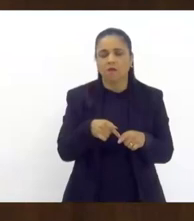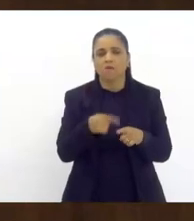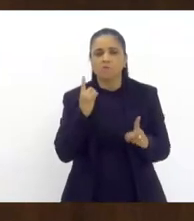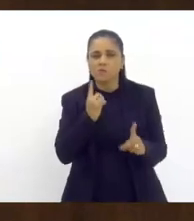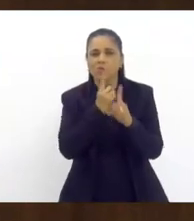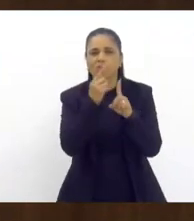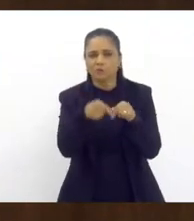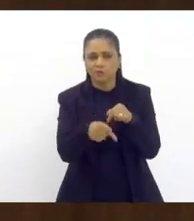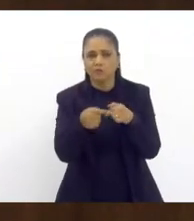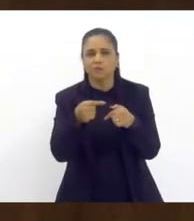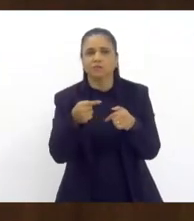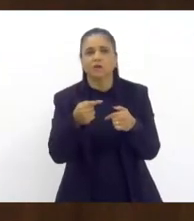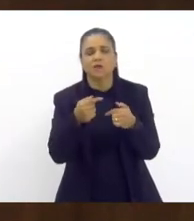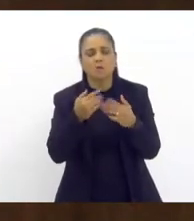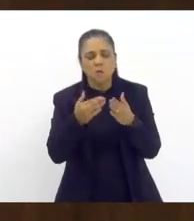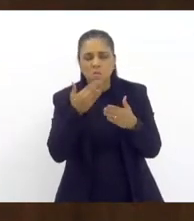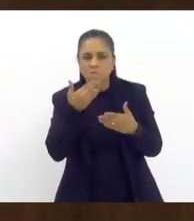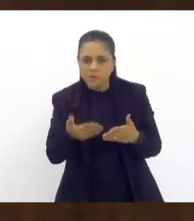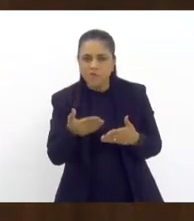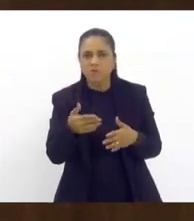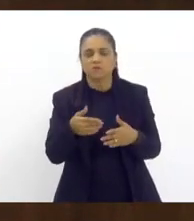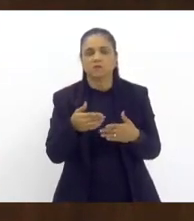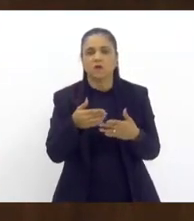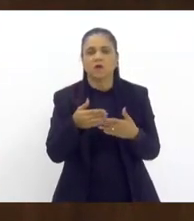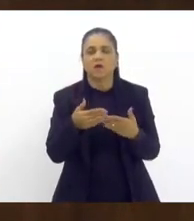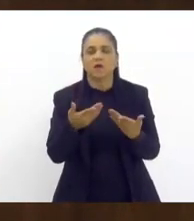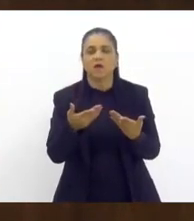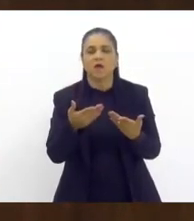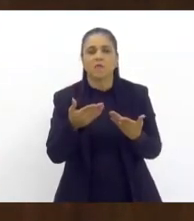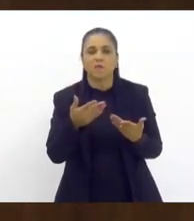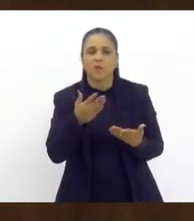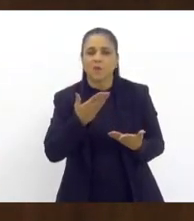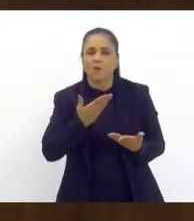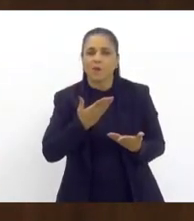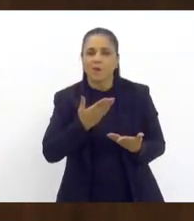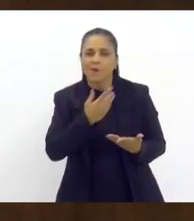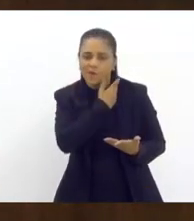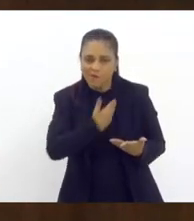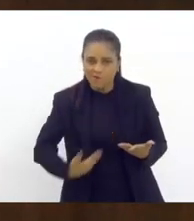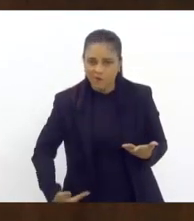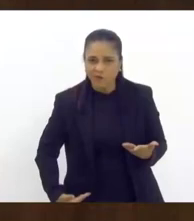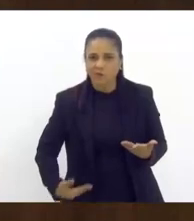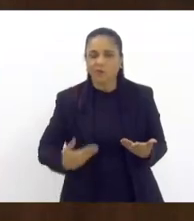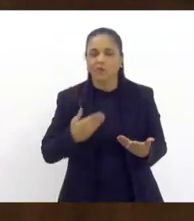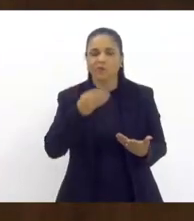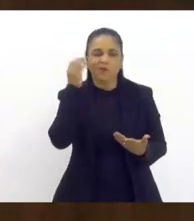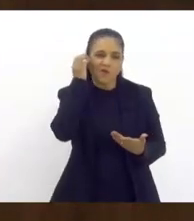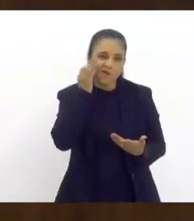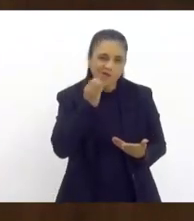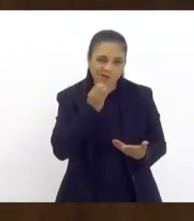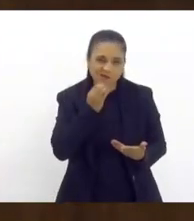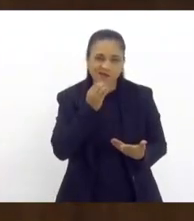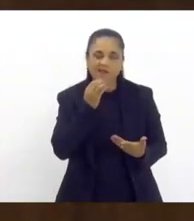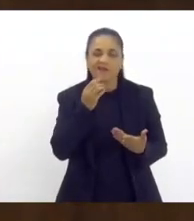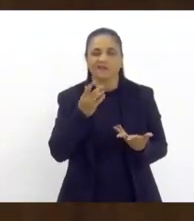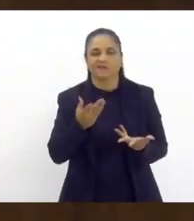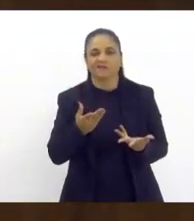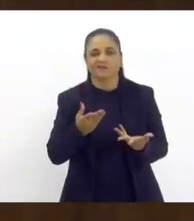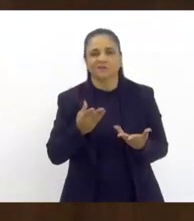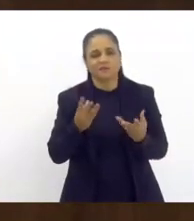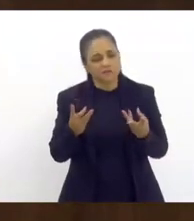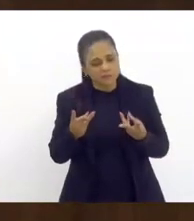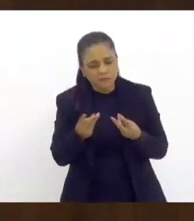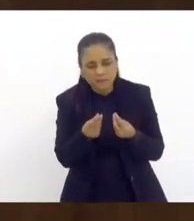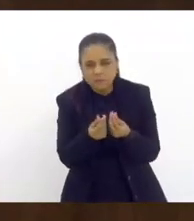faço a solicitação ao nosso querido governador Cláudio Castro, que com a sensibilidade, a